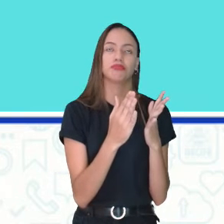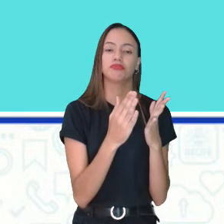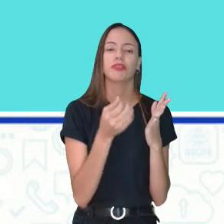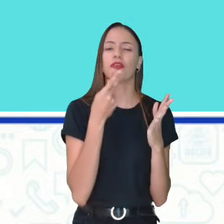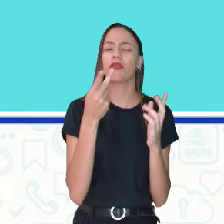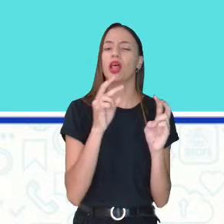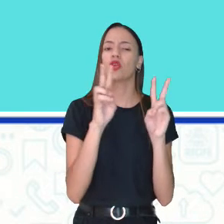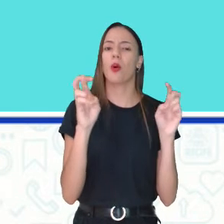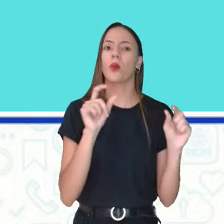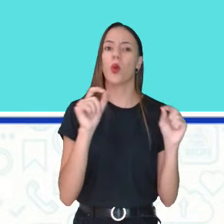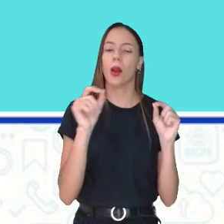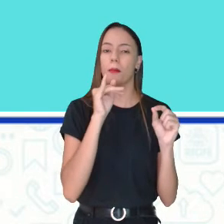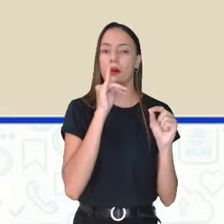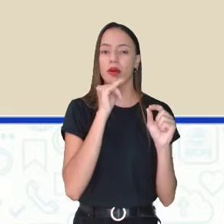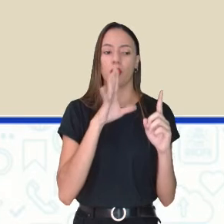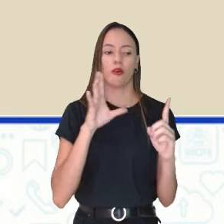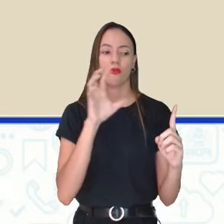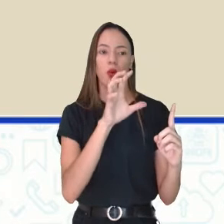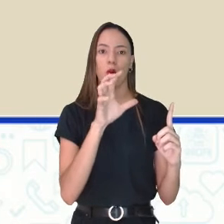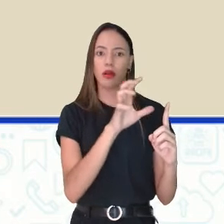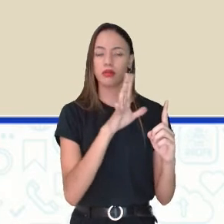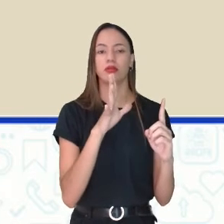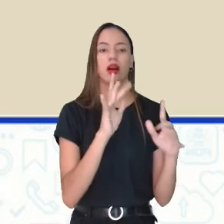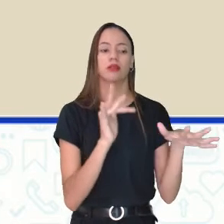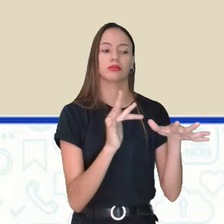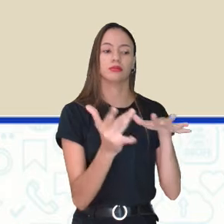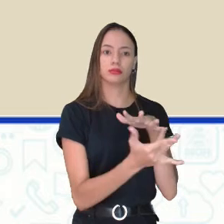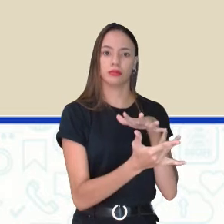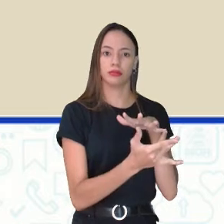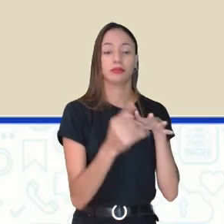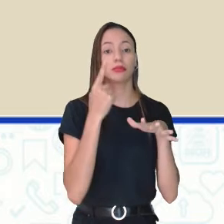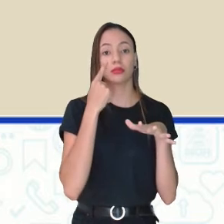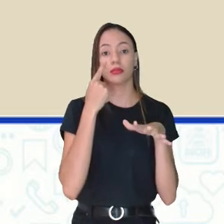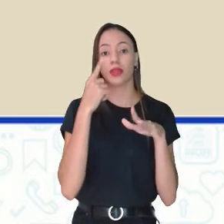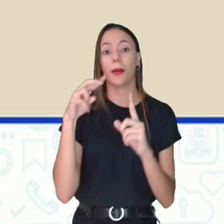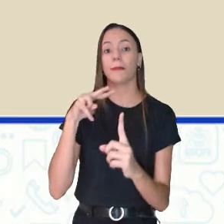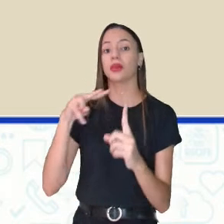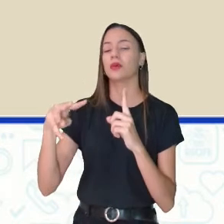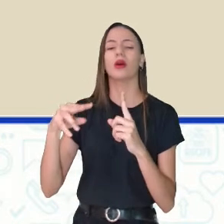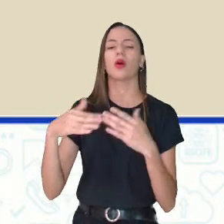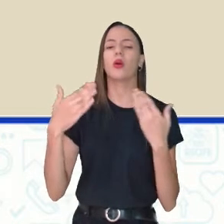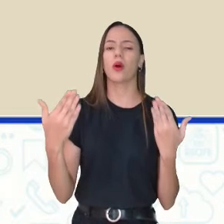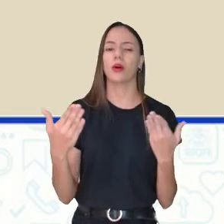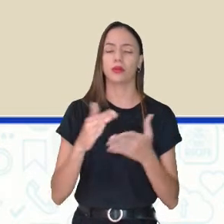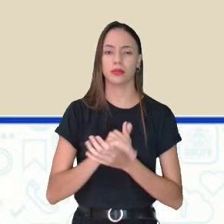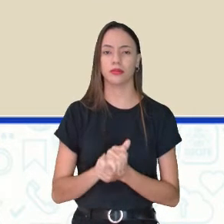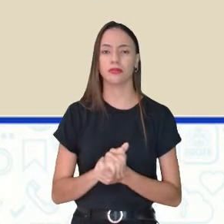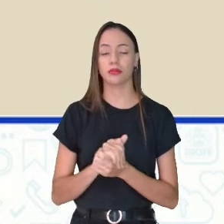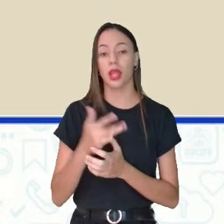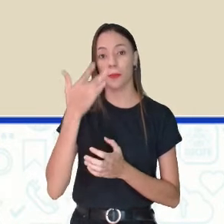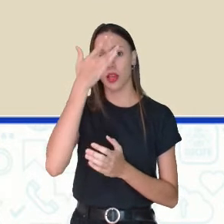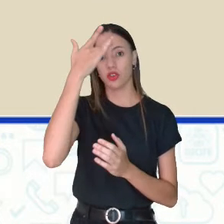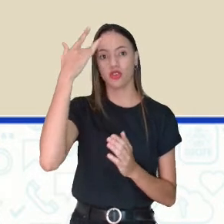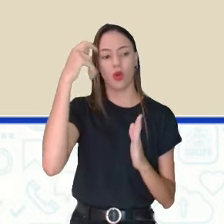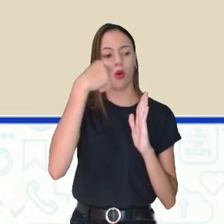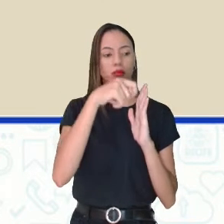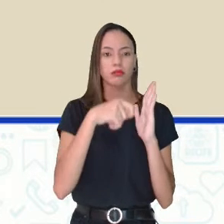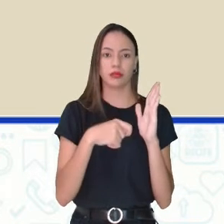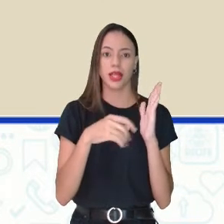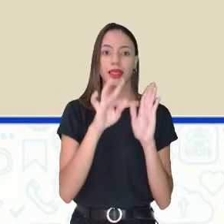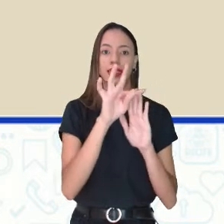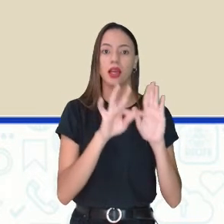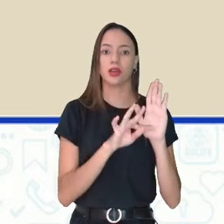influências das redes sociais. Ponto de vista. É a ideia que o produtor do texto defende. Só